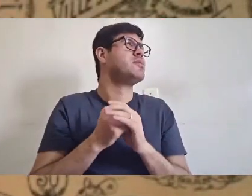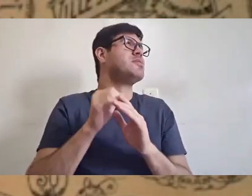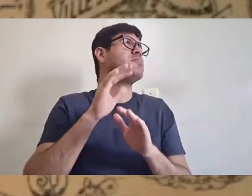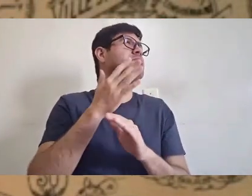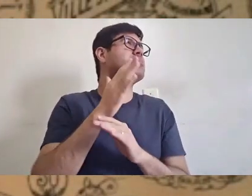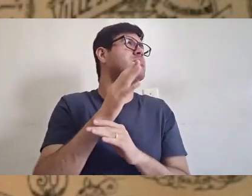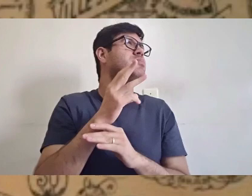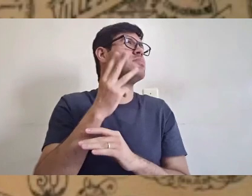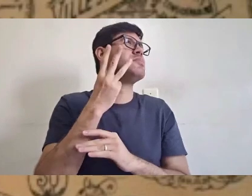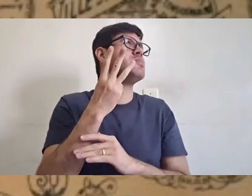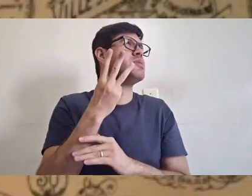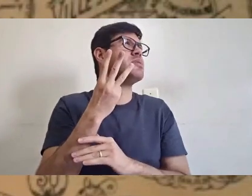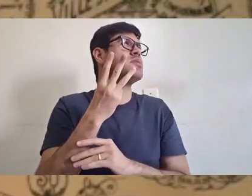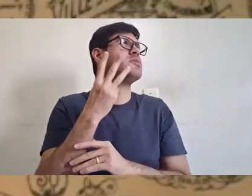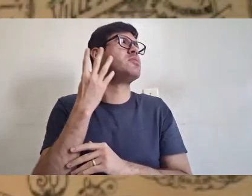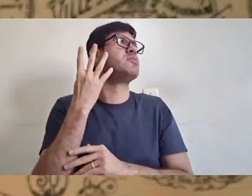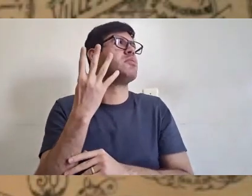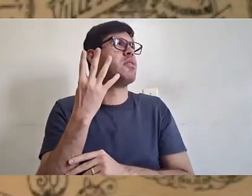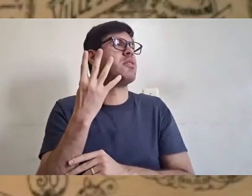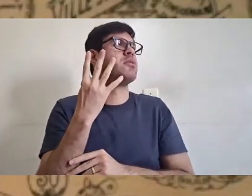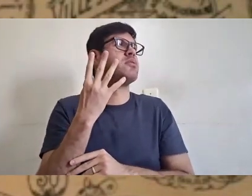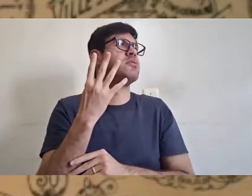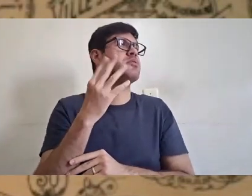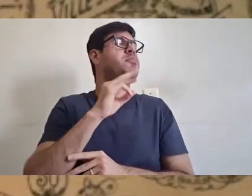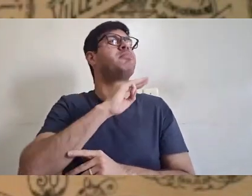prefeito foi em torno de